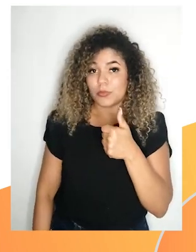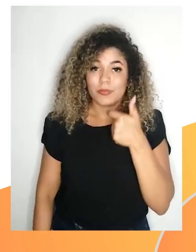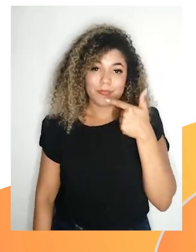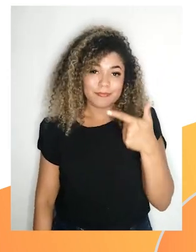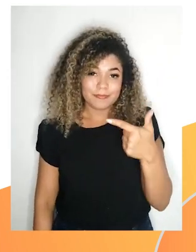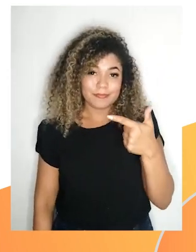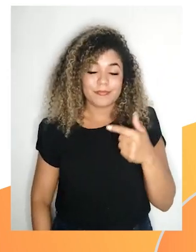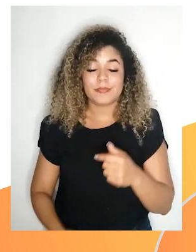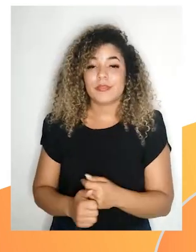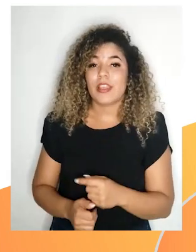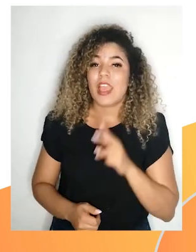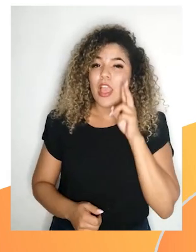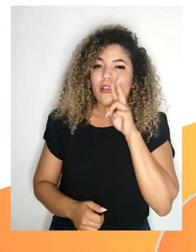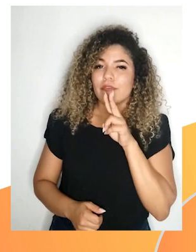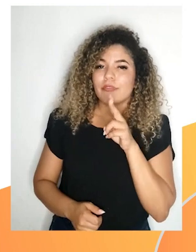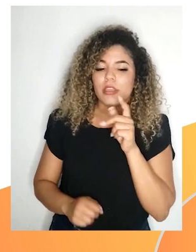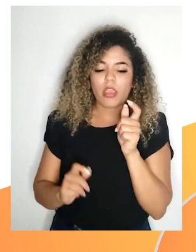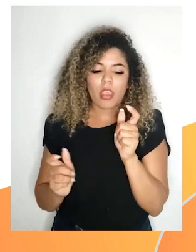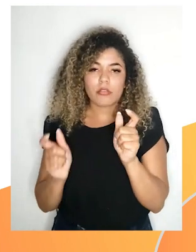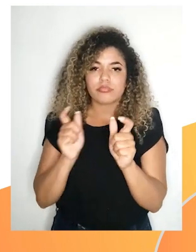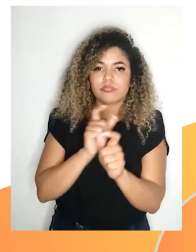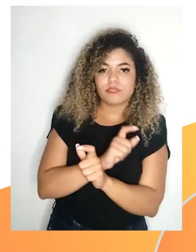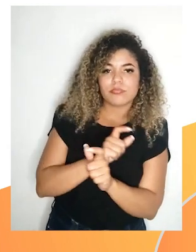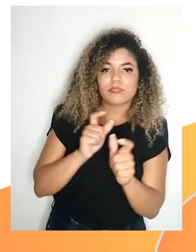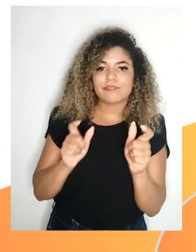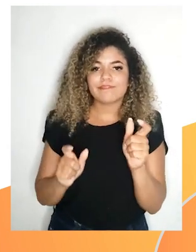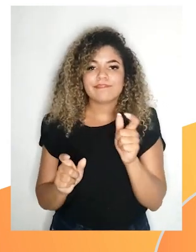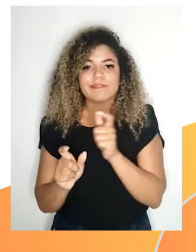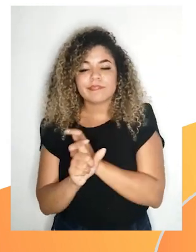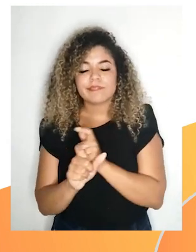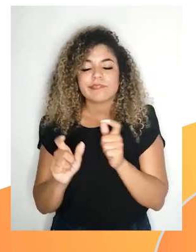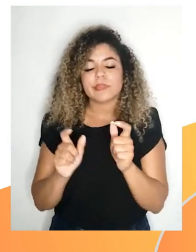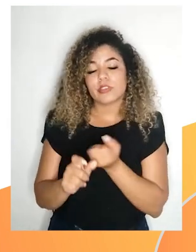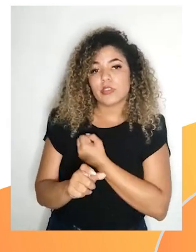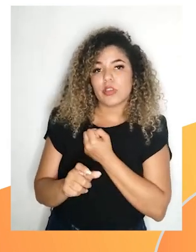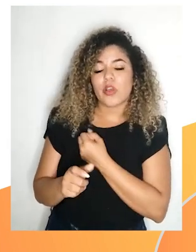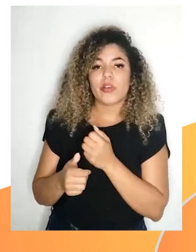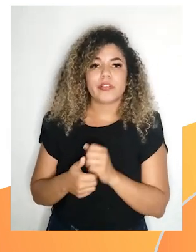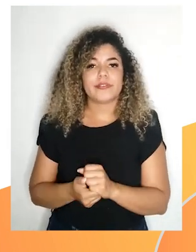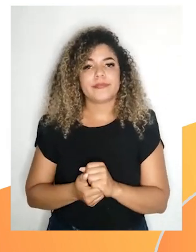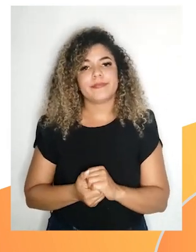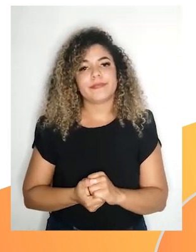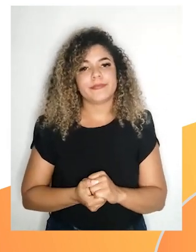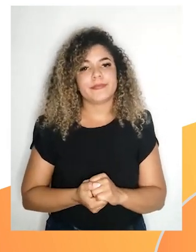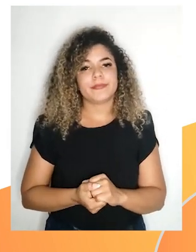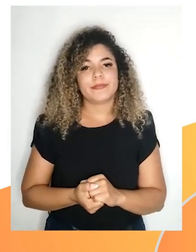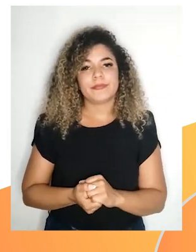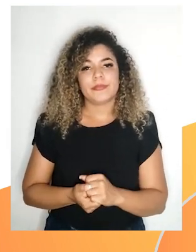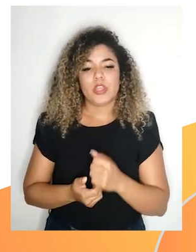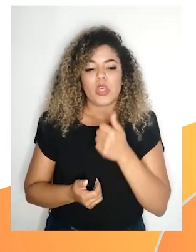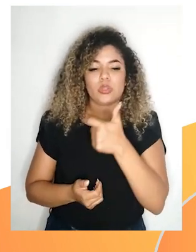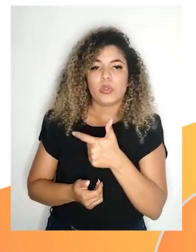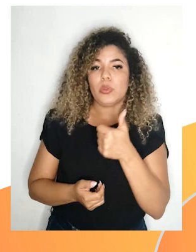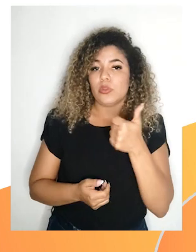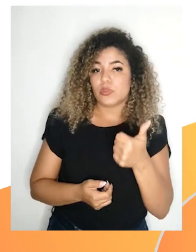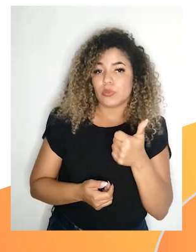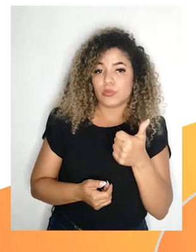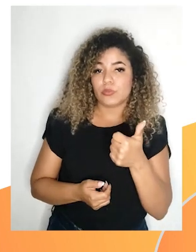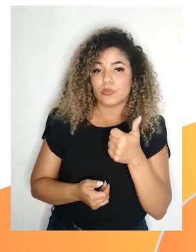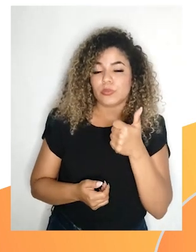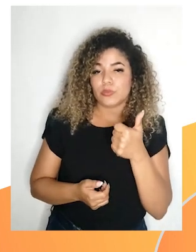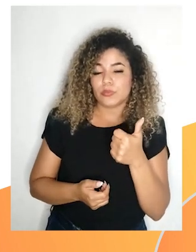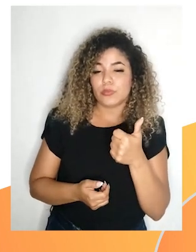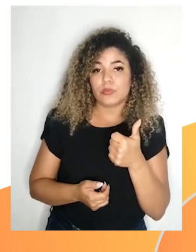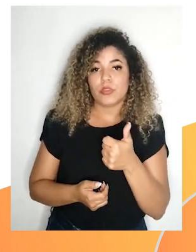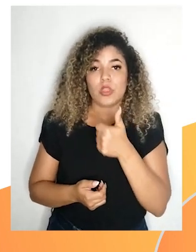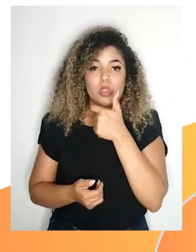e 2. E aí a gente faz a permutação aqui. A partir disso, a gente pode ter 1, 2, 1. E podemos